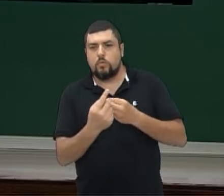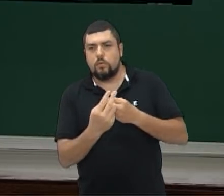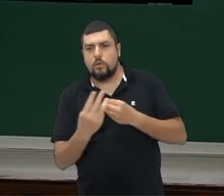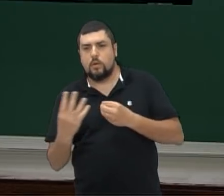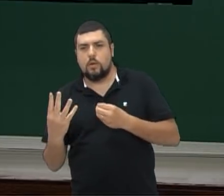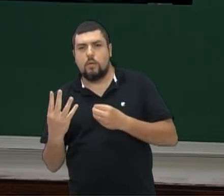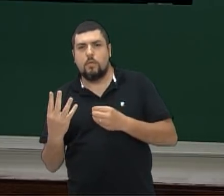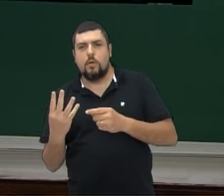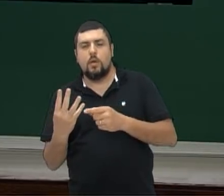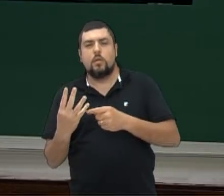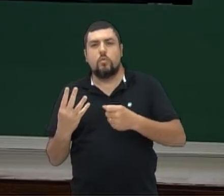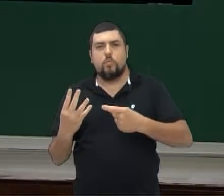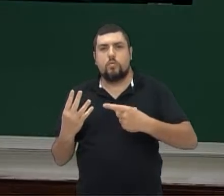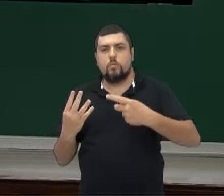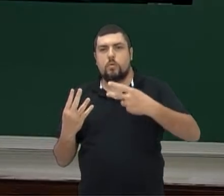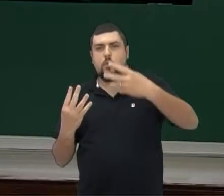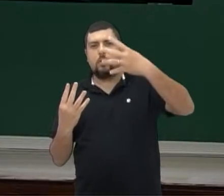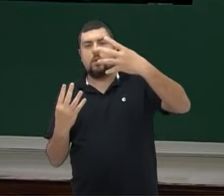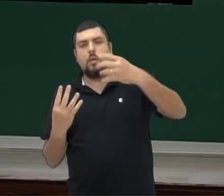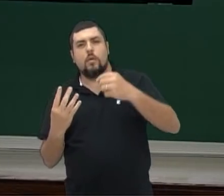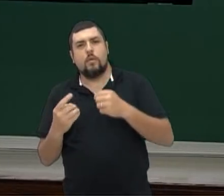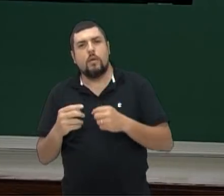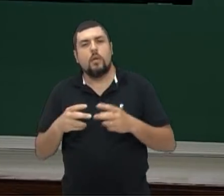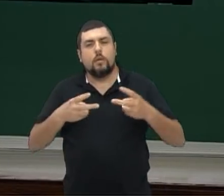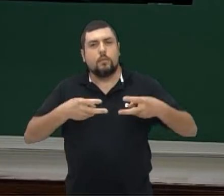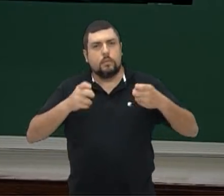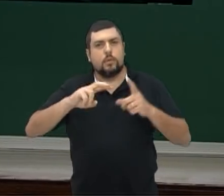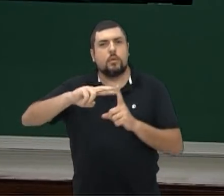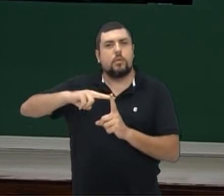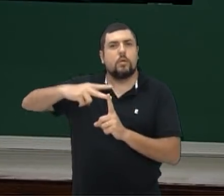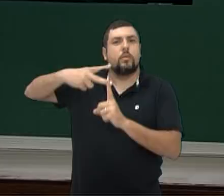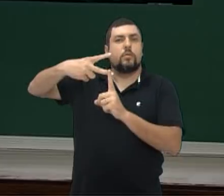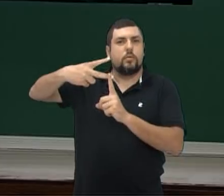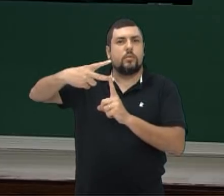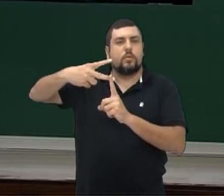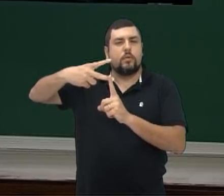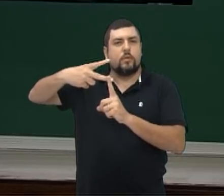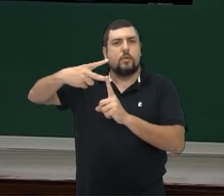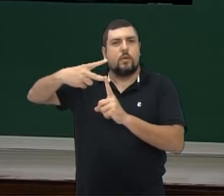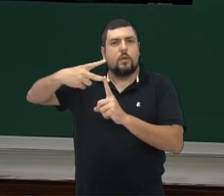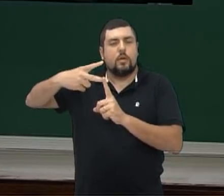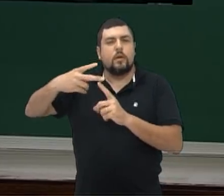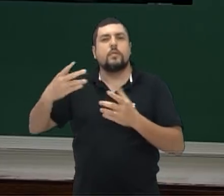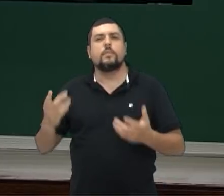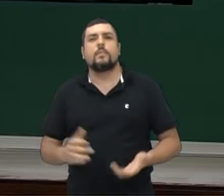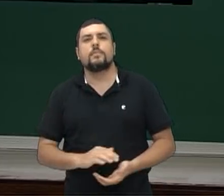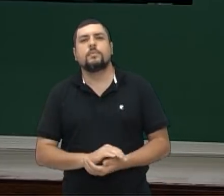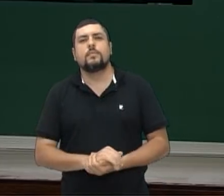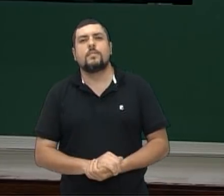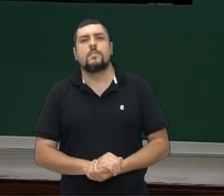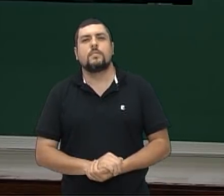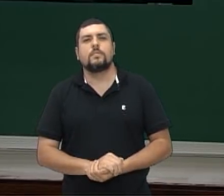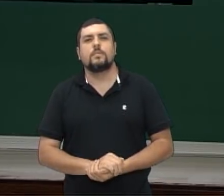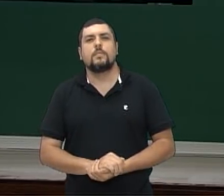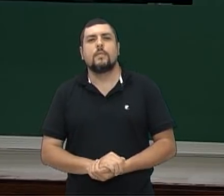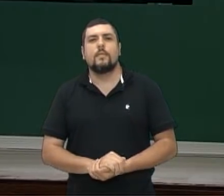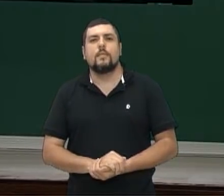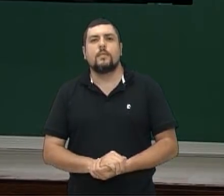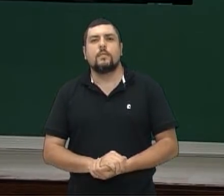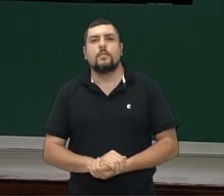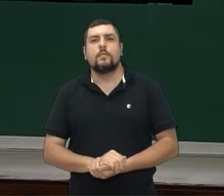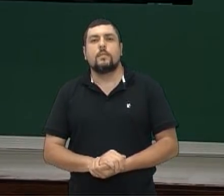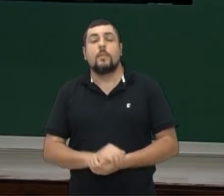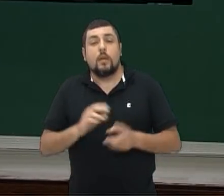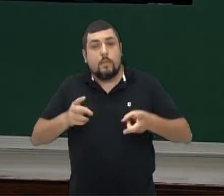4. Na parte inferior, veja que é o dobro, e na lateral, ali no lado, 1, 2, 3 e 4. A